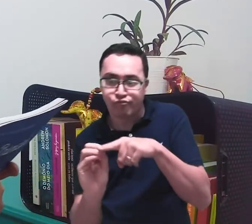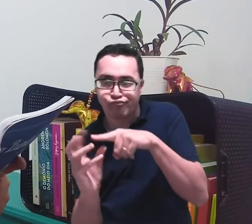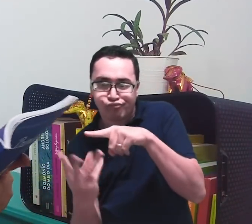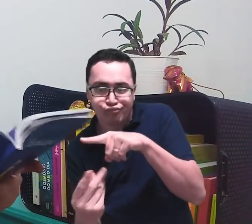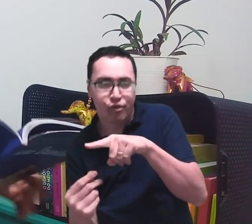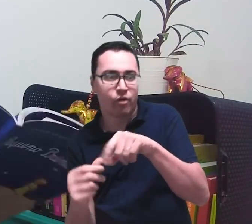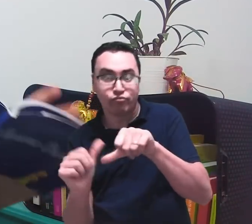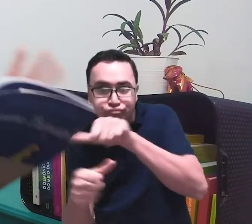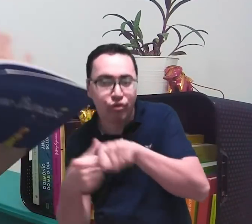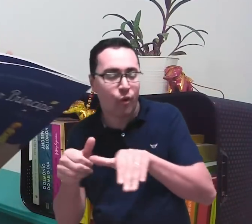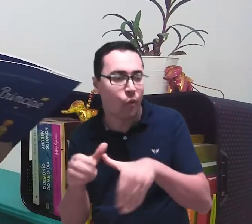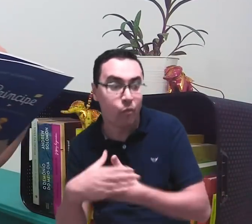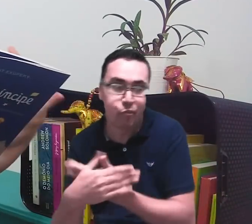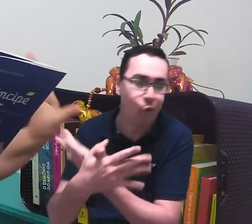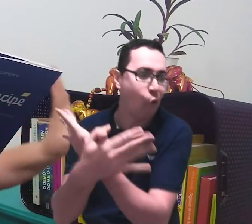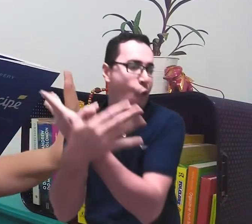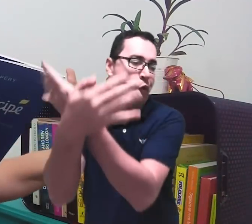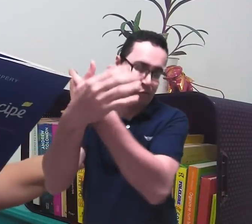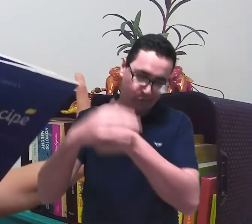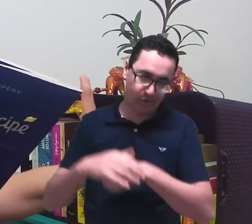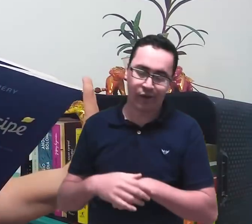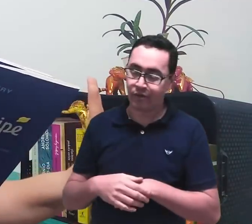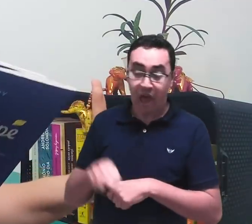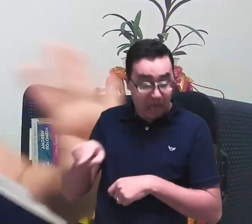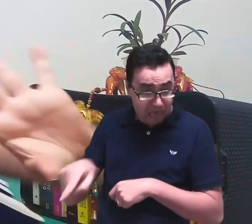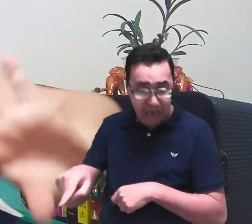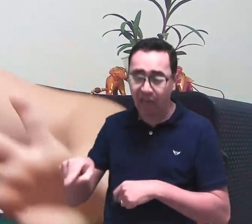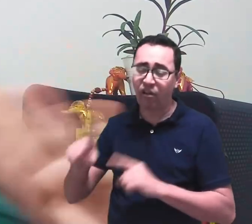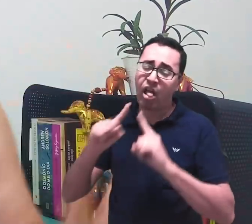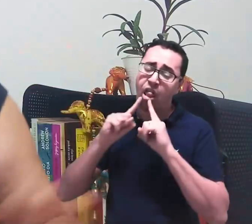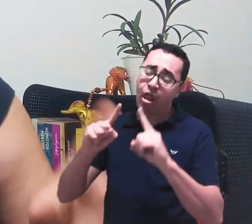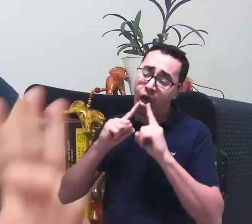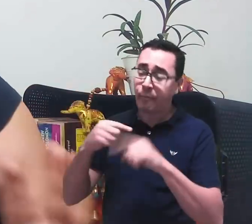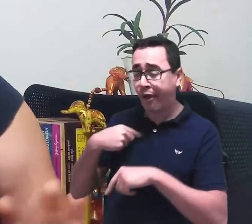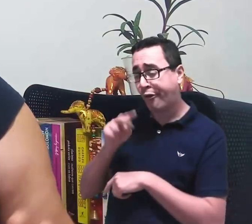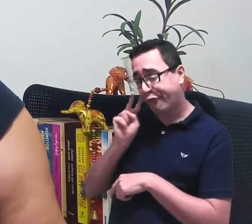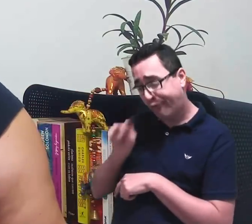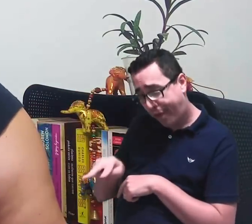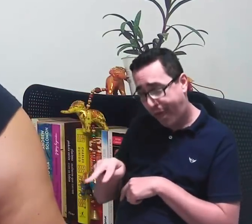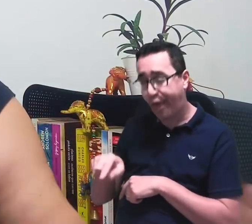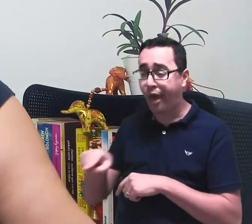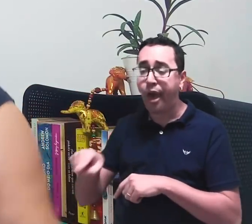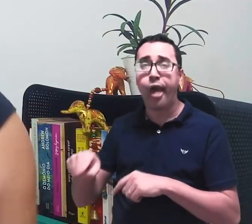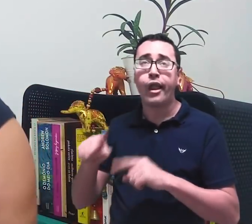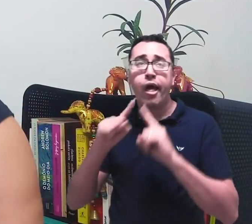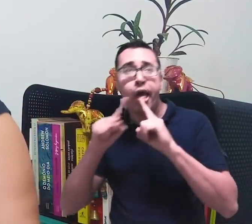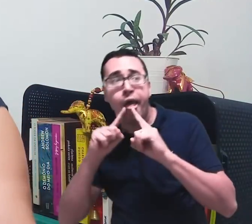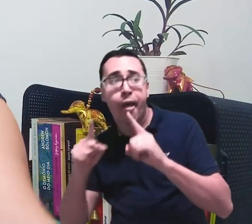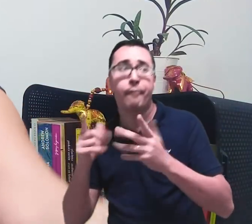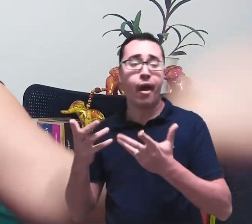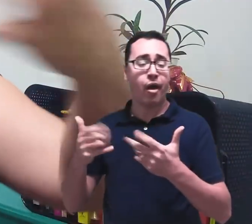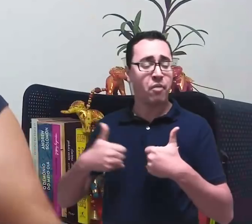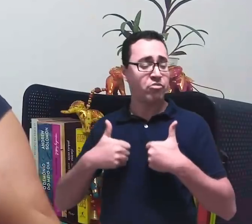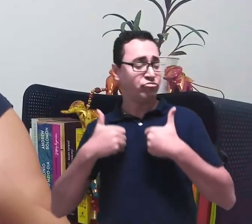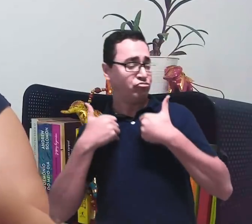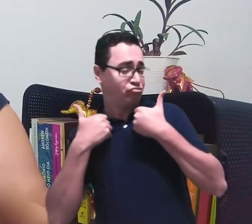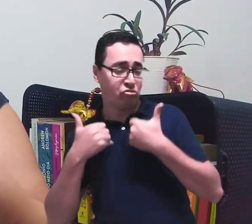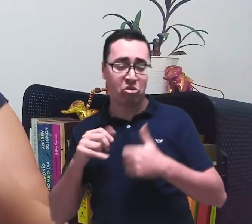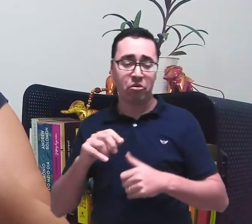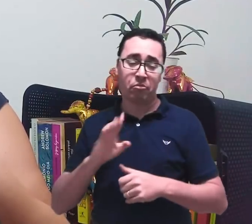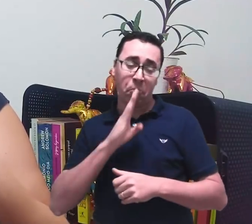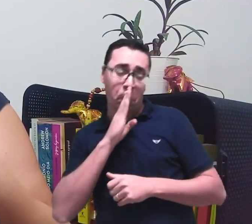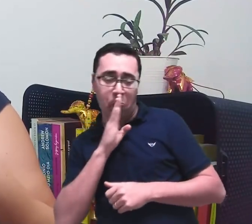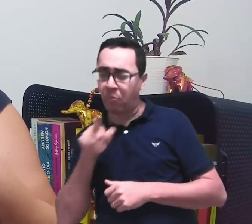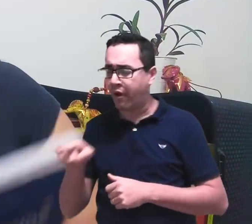se queixar, ou se vangloriar, ou às vezes se calar, porque ela é